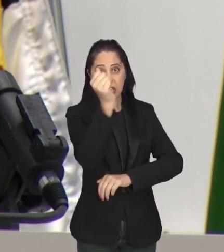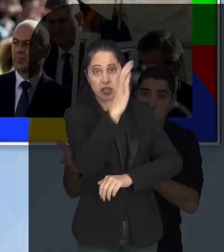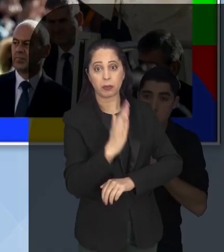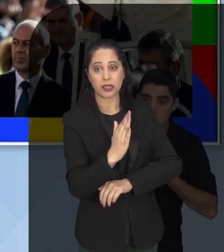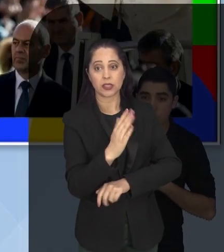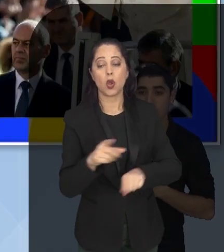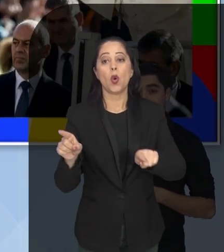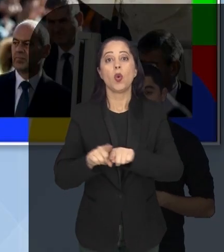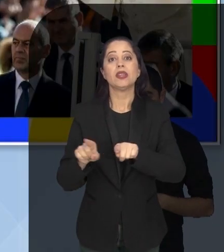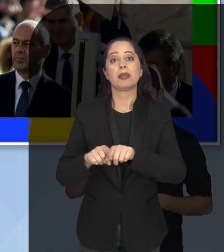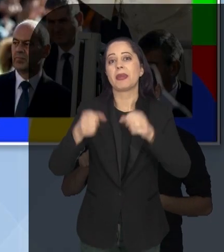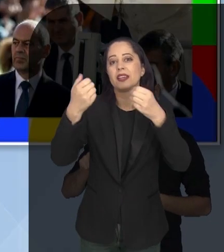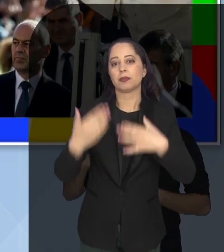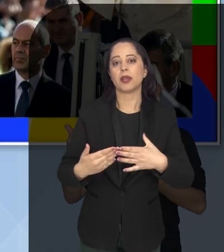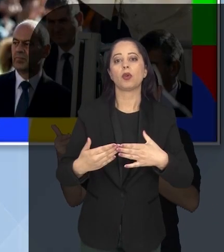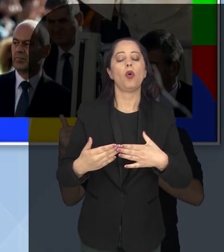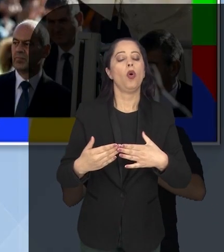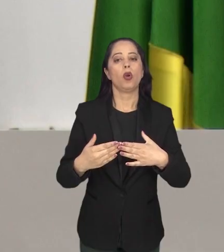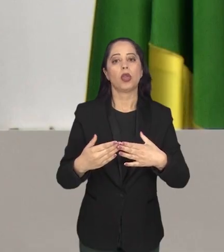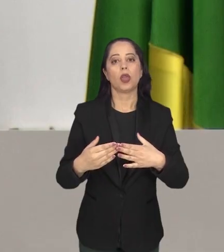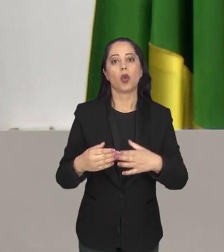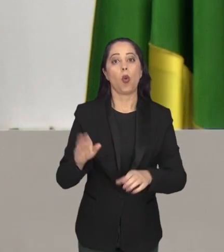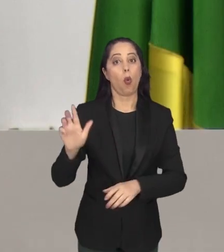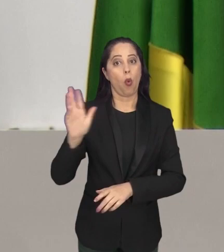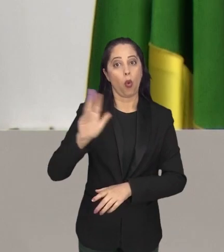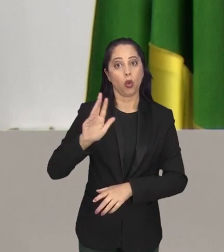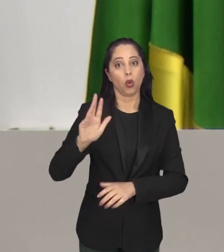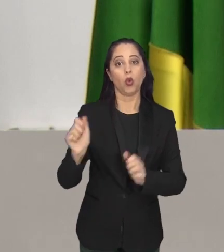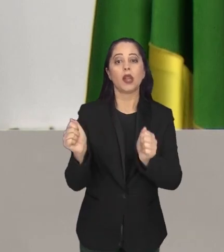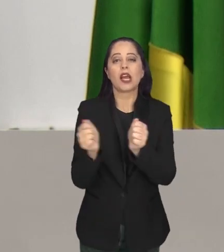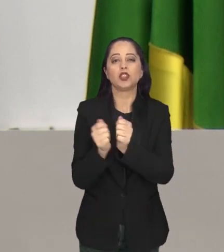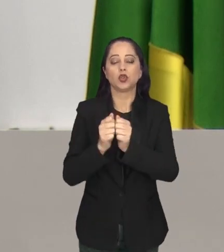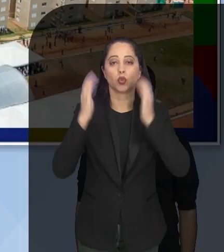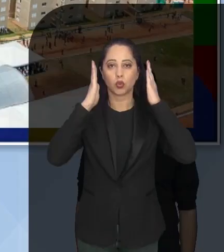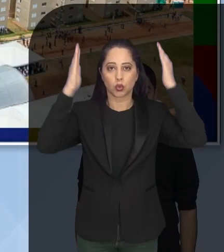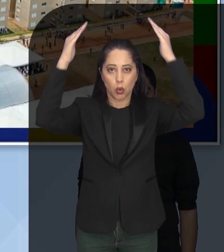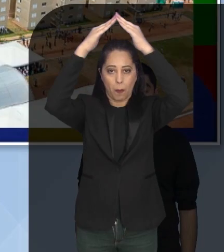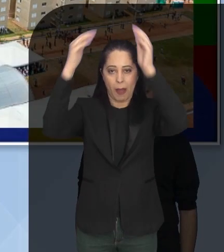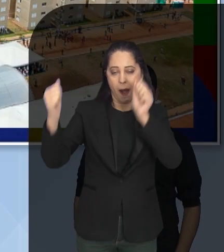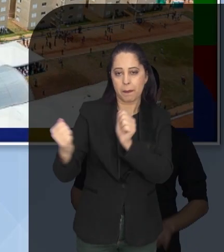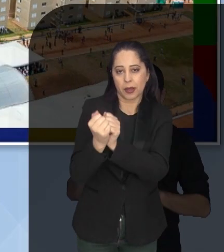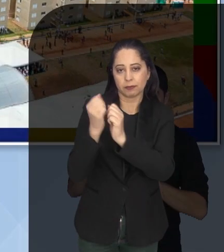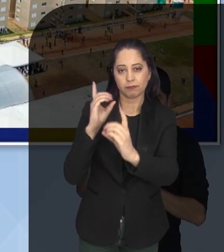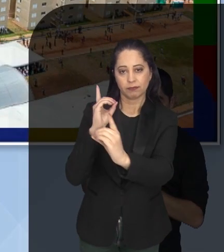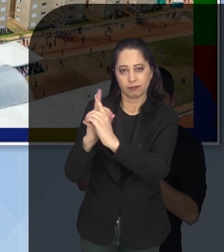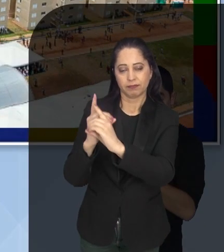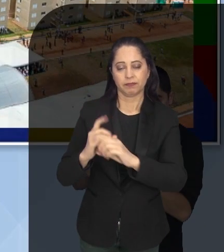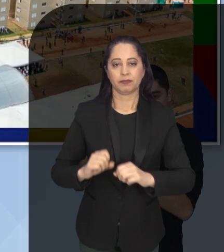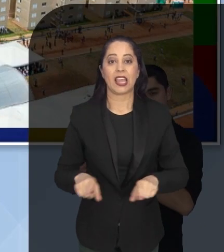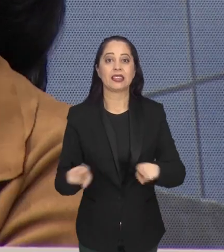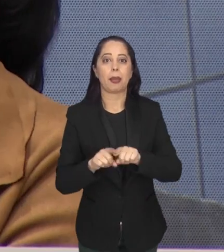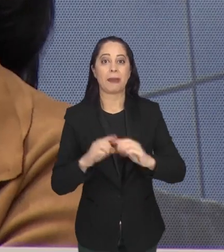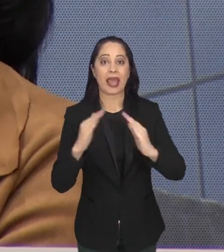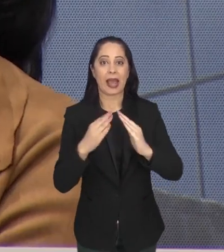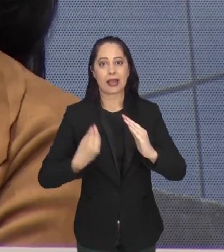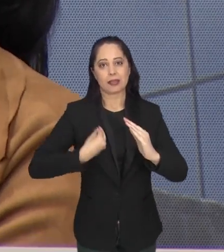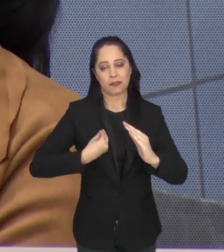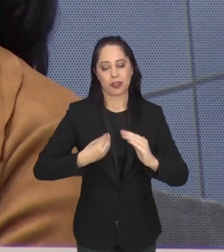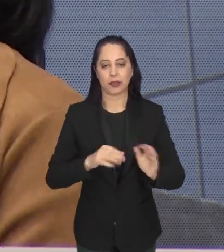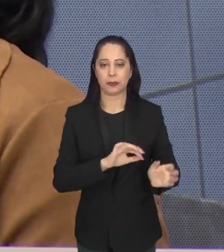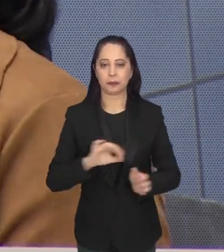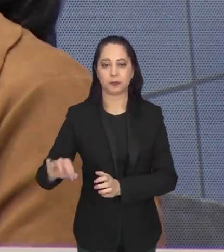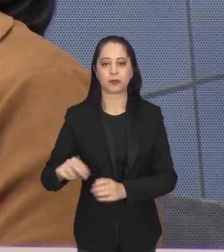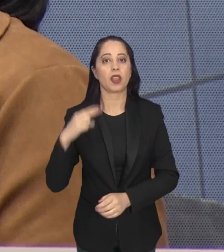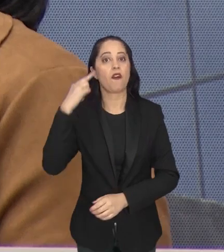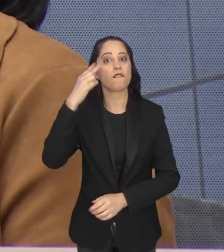o encontro do presidente Lula com o Papa. Amélia também comentou sobre o programa Minha Casa Minha Vida. Também na